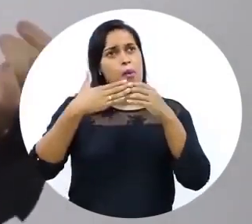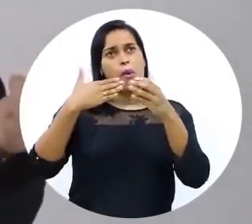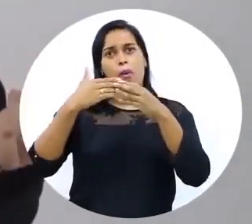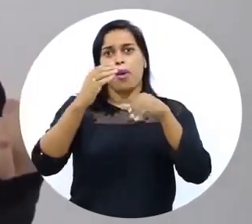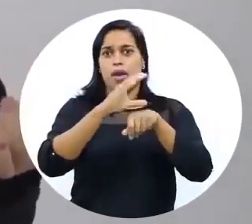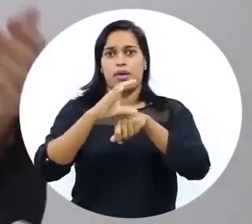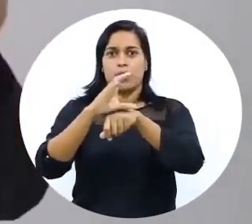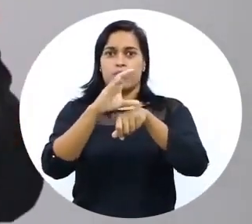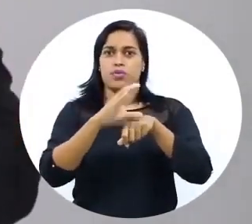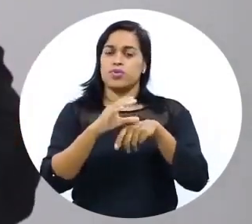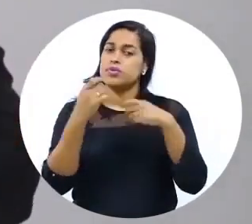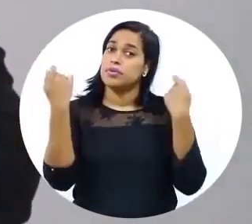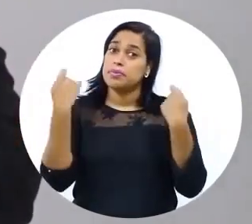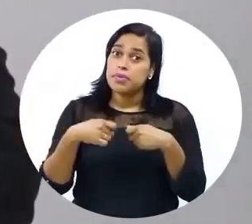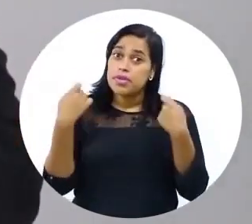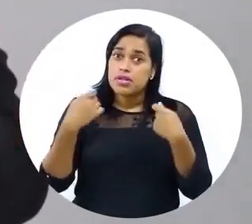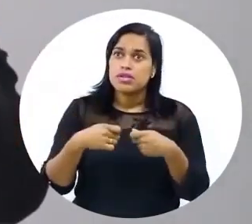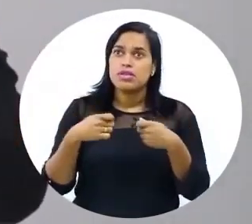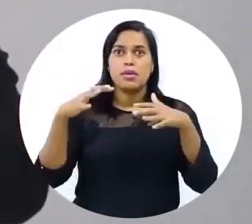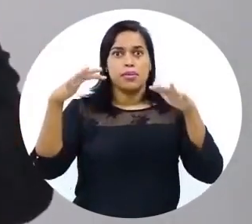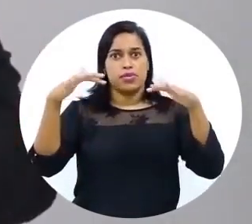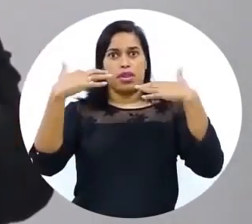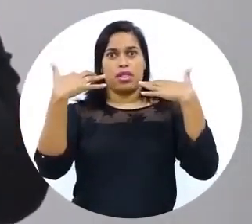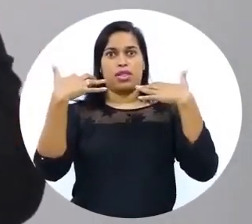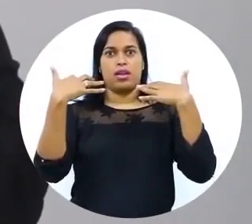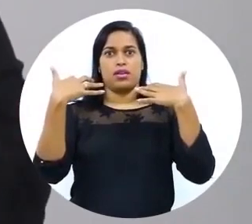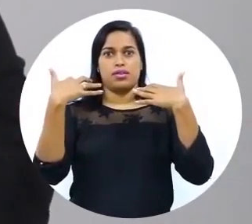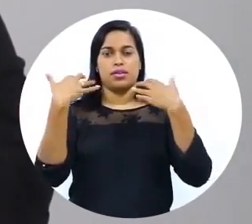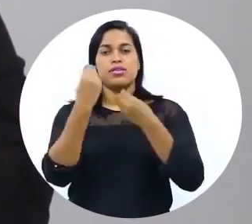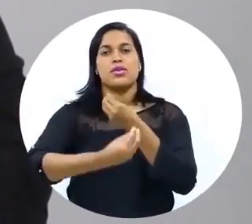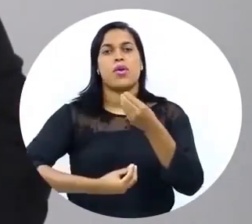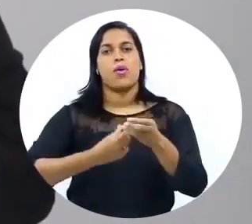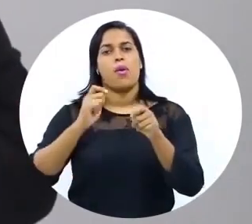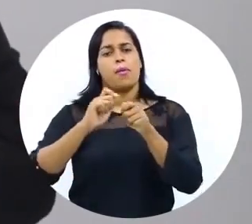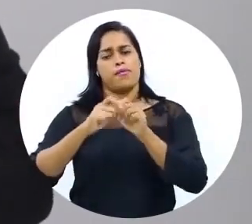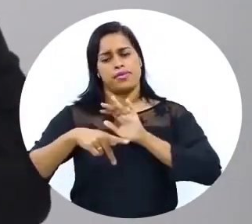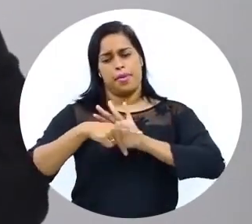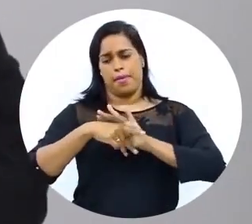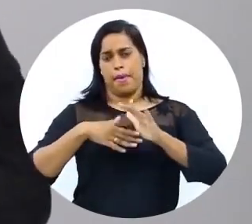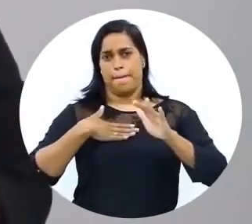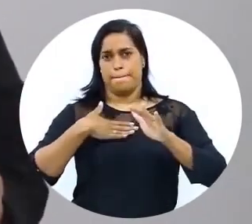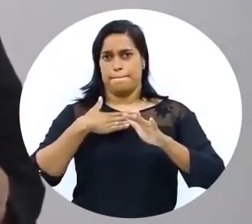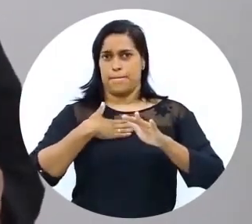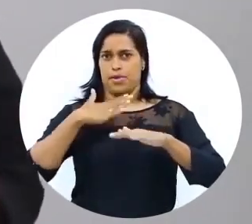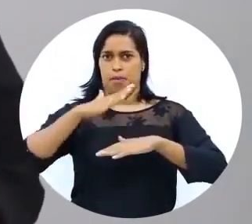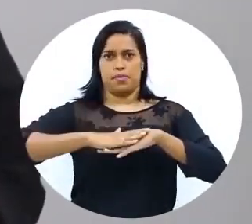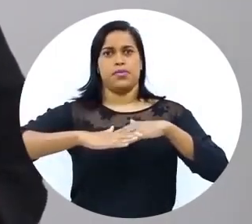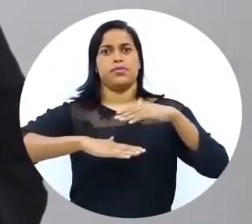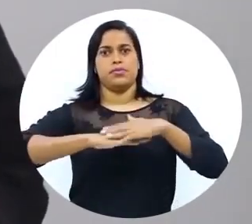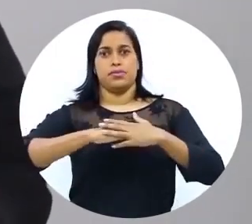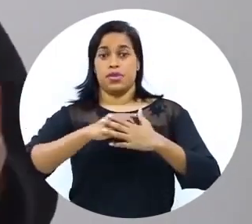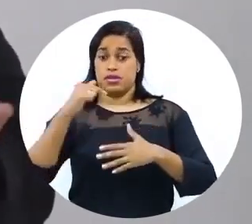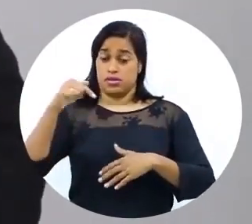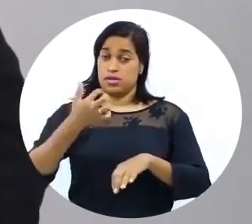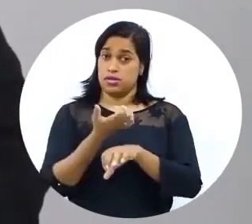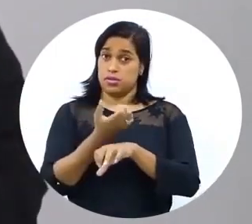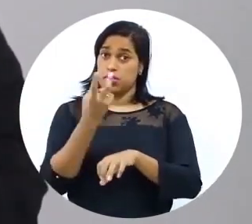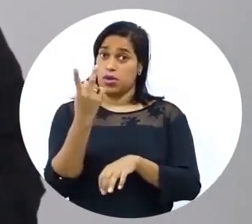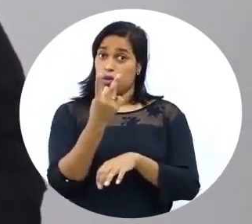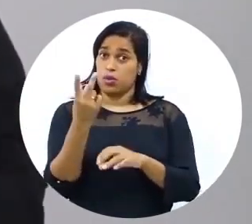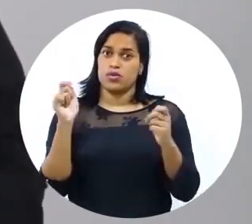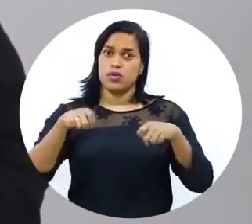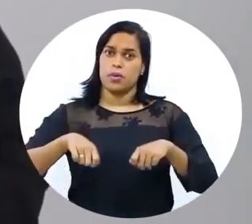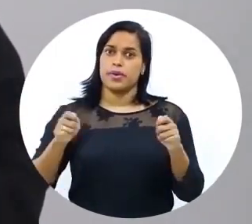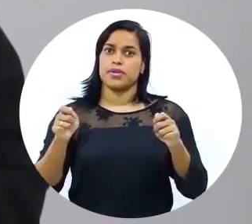aluno precisa estar prestando atenção de como construir a sua carreira. Nesta disciplina nós temos duas competências. Vamos